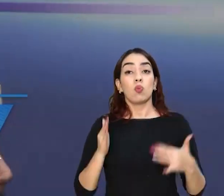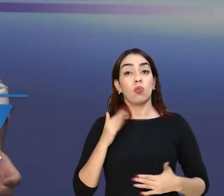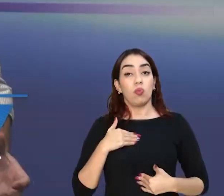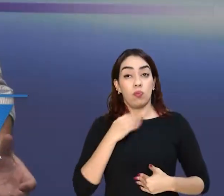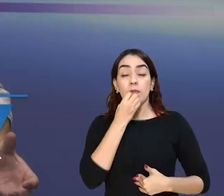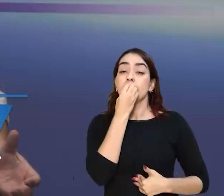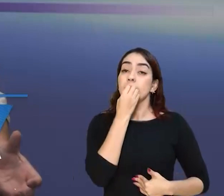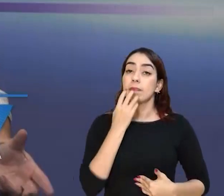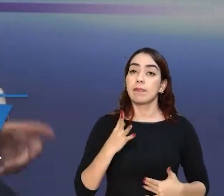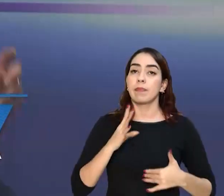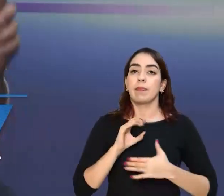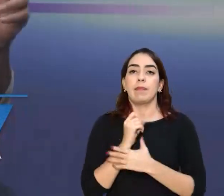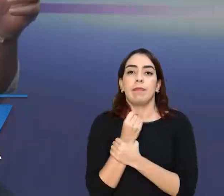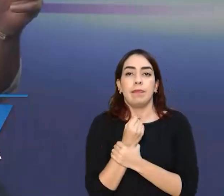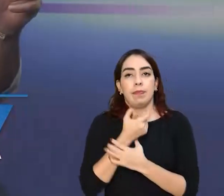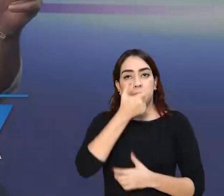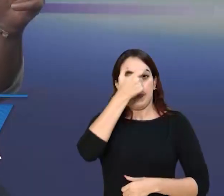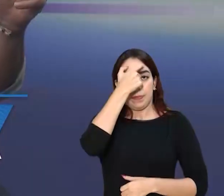do Zanocelo...